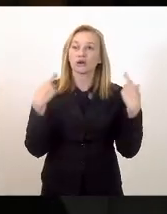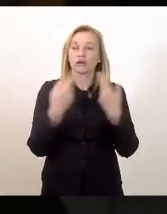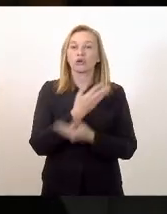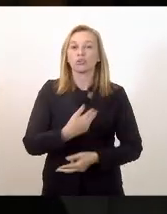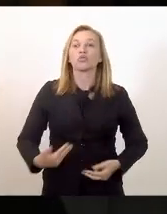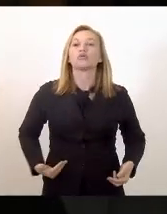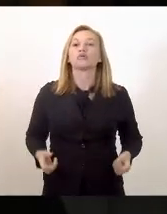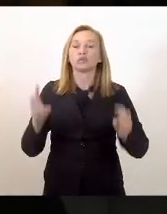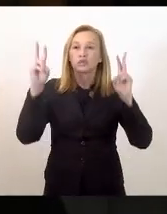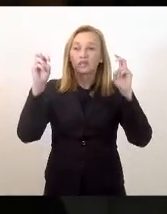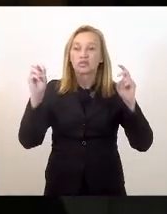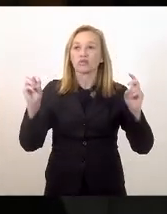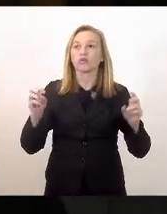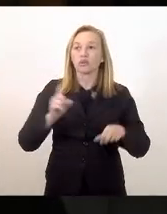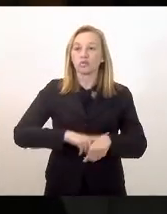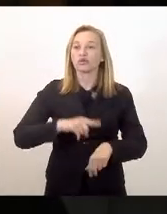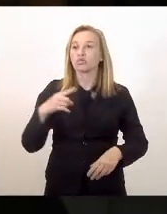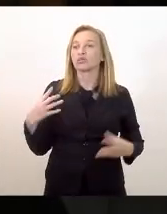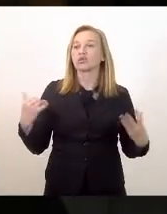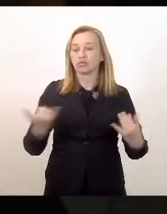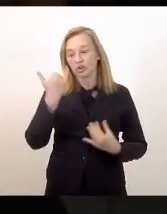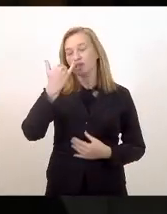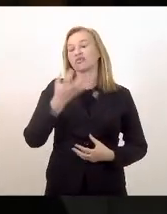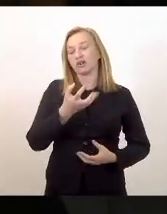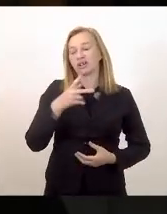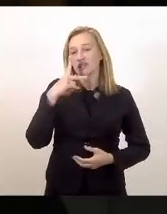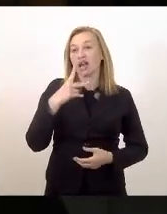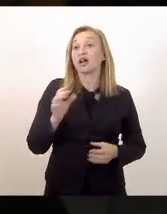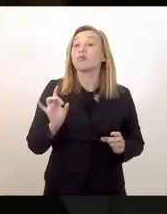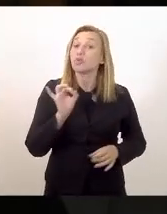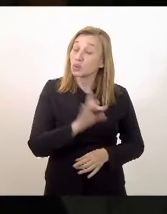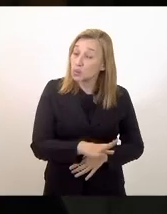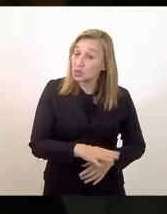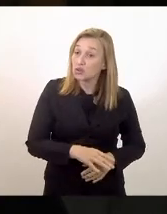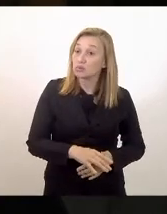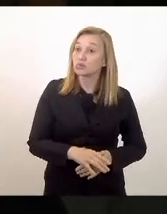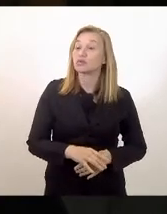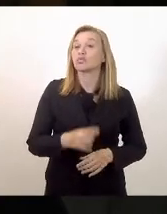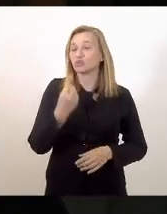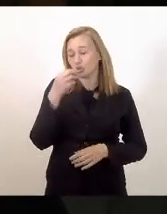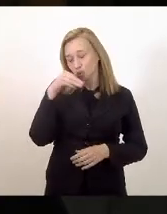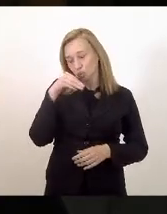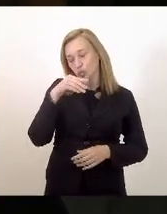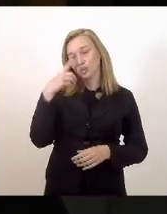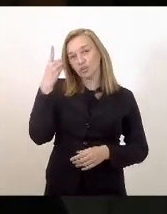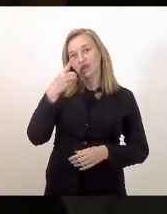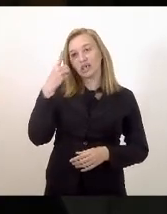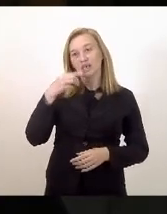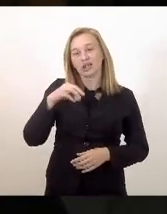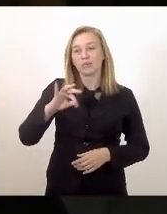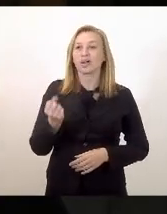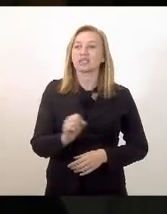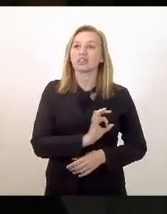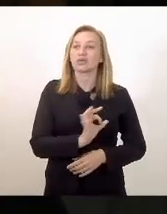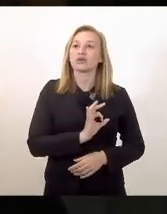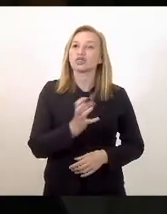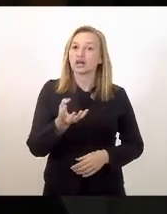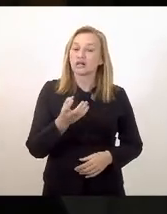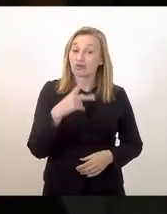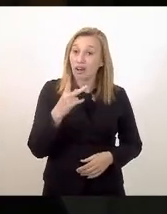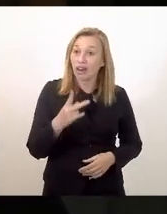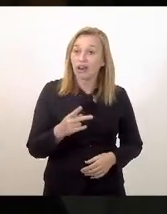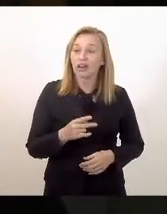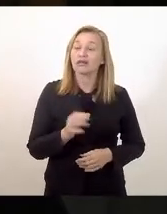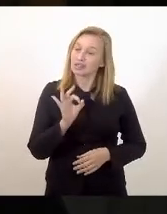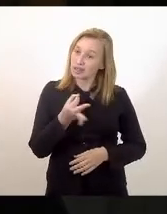então foi um momento sublime que eu quero aqui destacar. E, por último ainda, mais um minuto, deputada Marta Rocha, me permitiria dizer que,